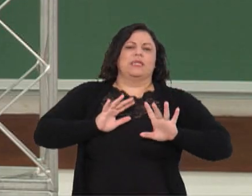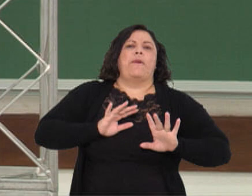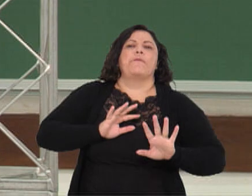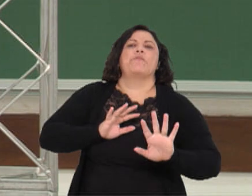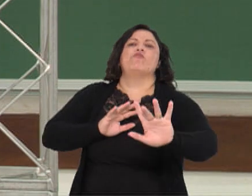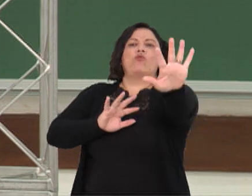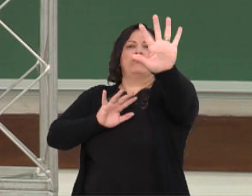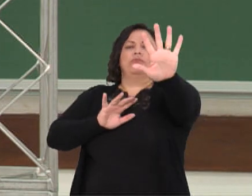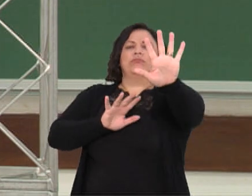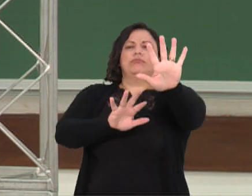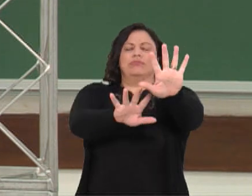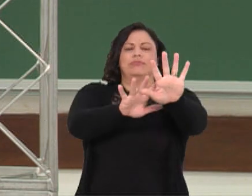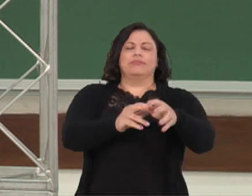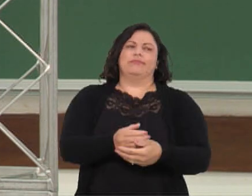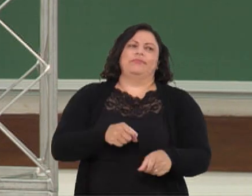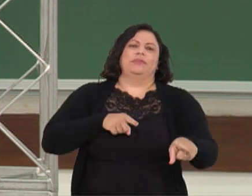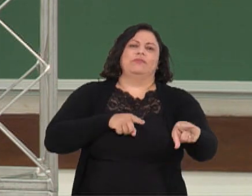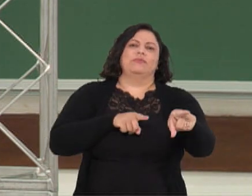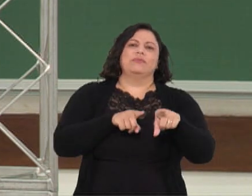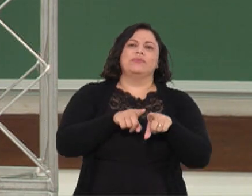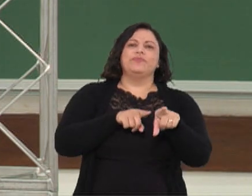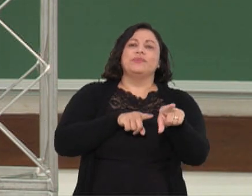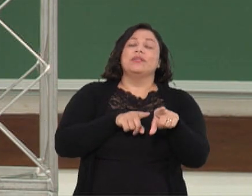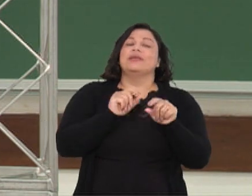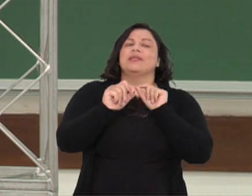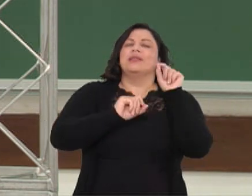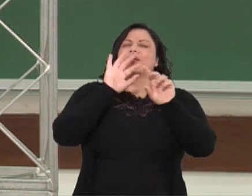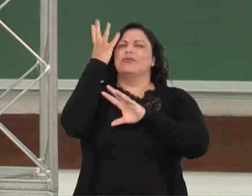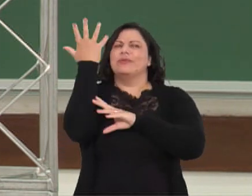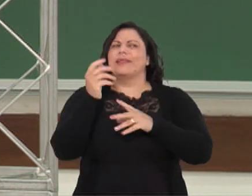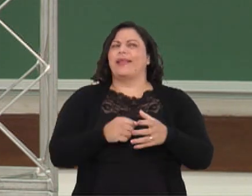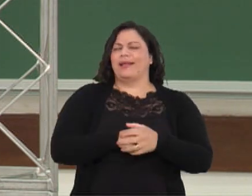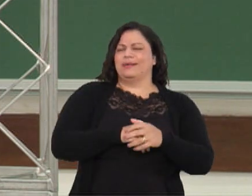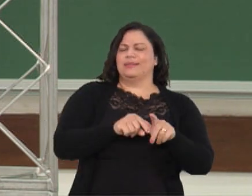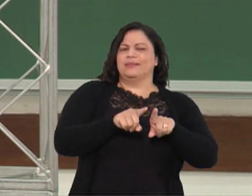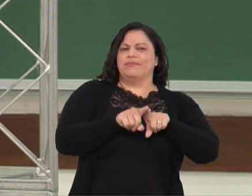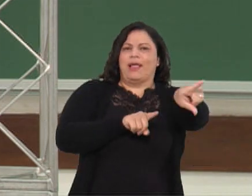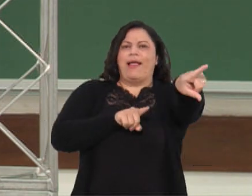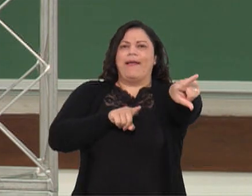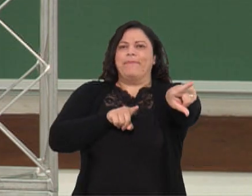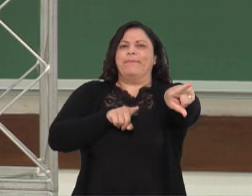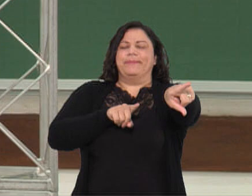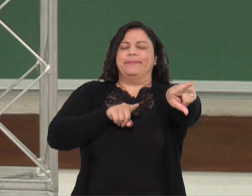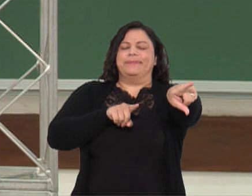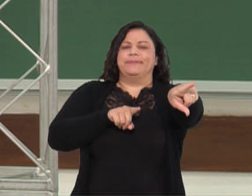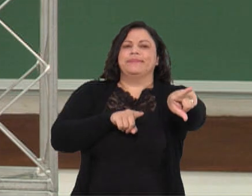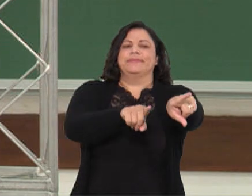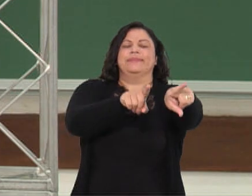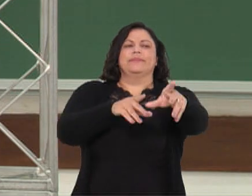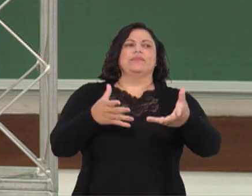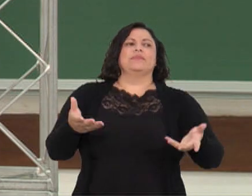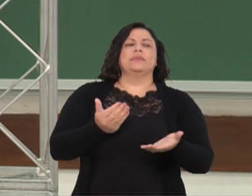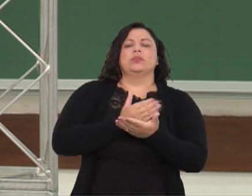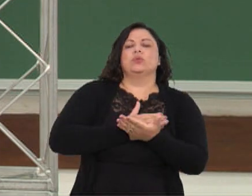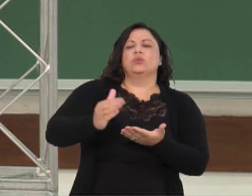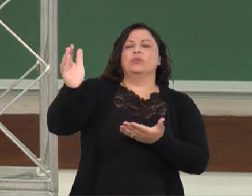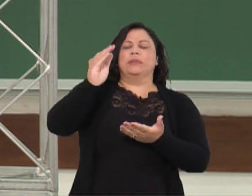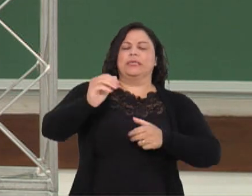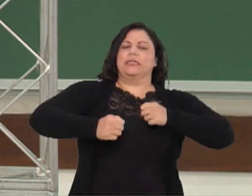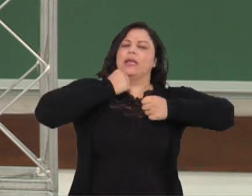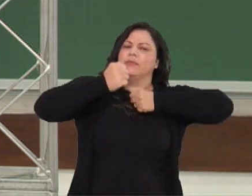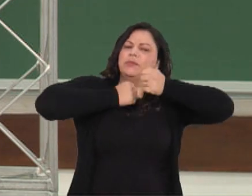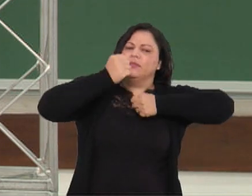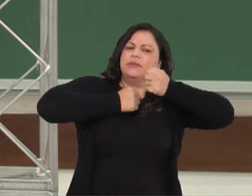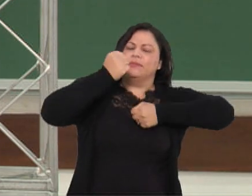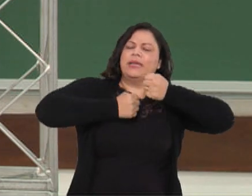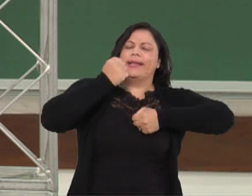de largada. E é quando ele fala começar a corrida. O que está acontecendo no começar a corrida? O